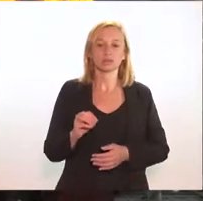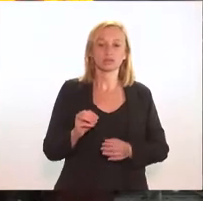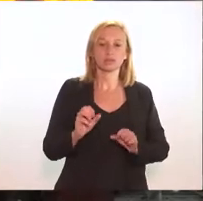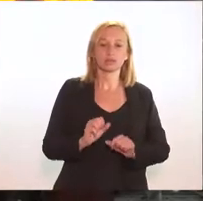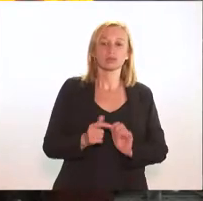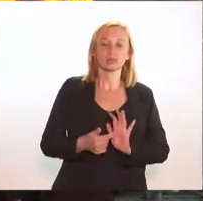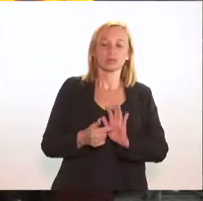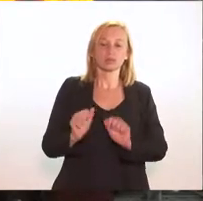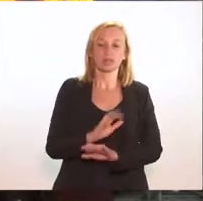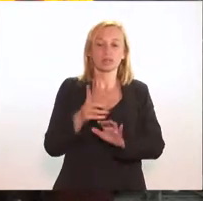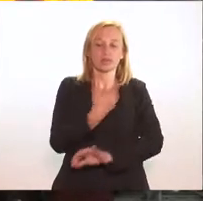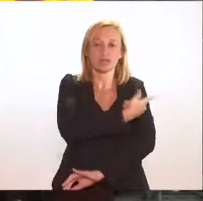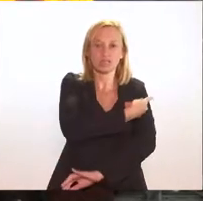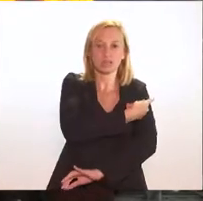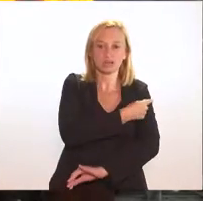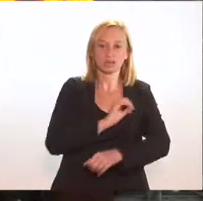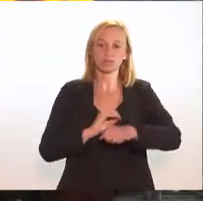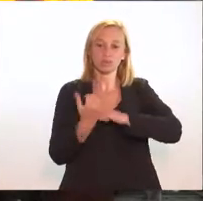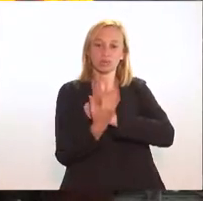na vacinação contra o